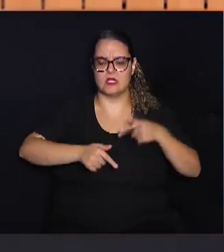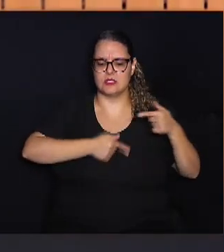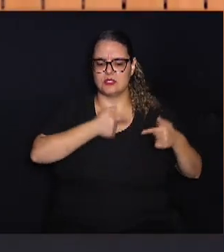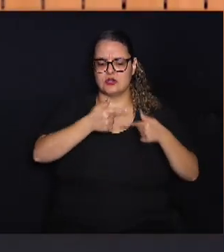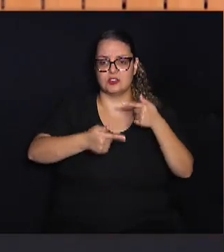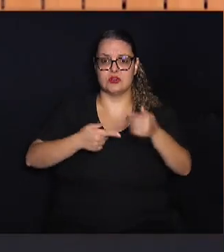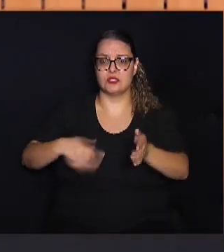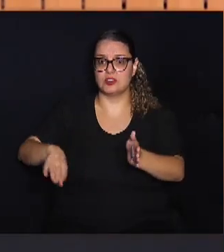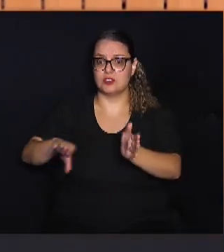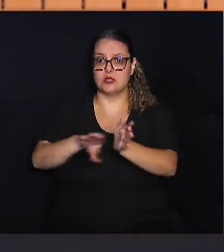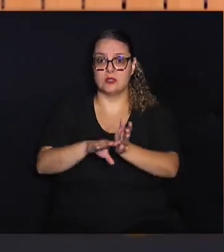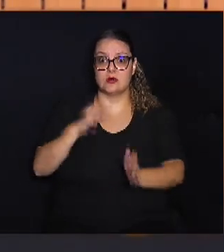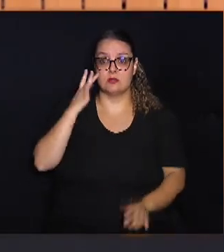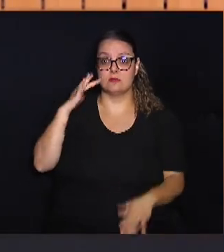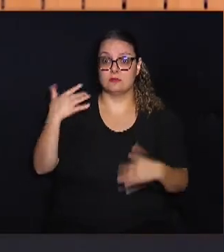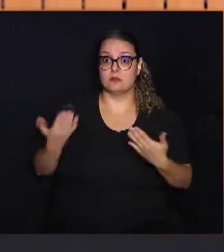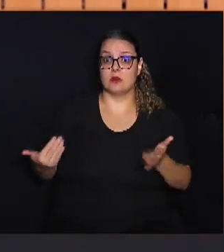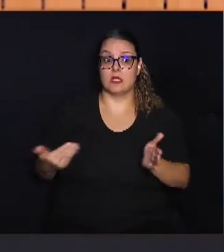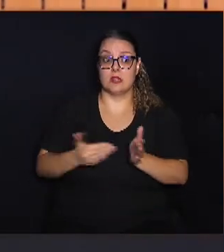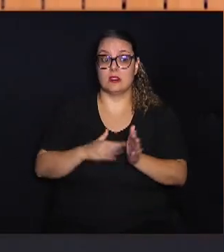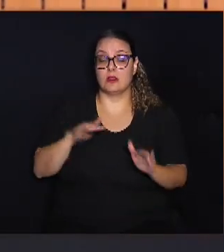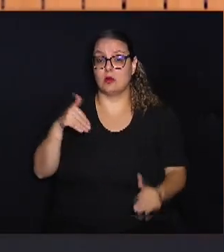virão, nós não sabemos até quando.